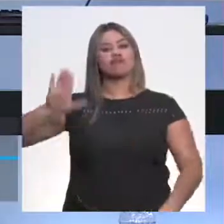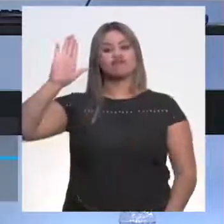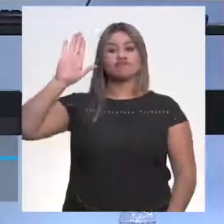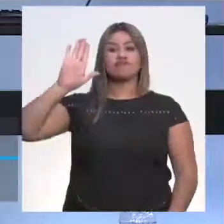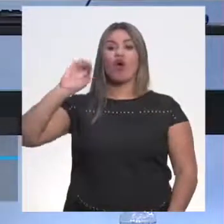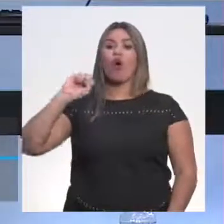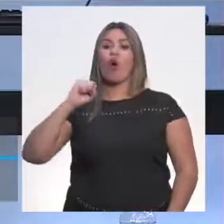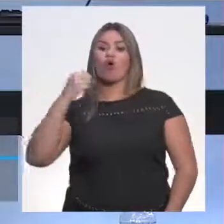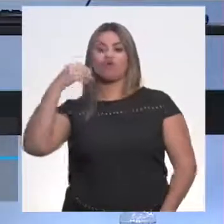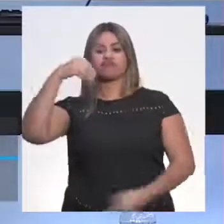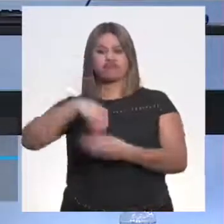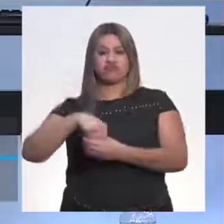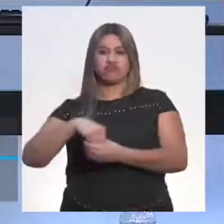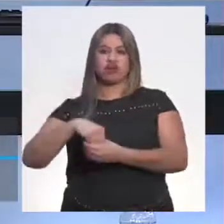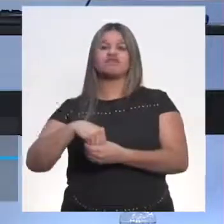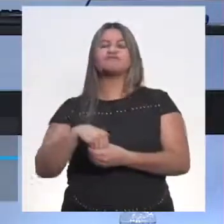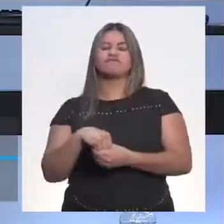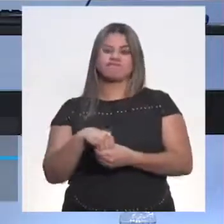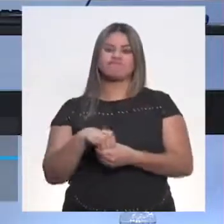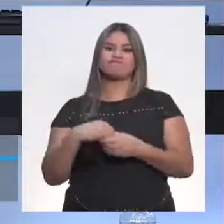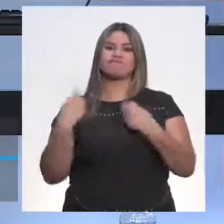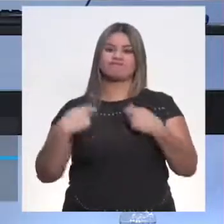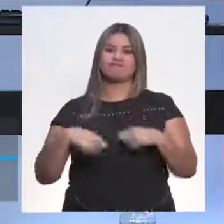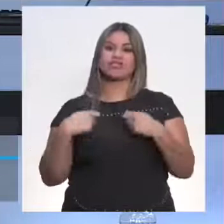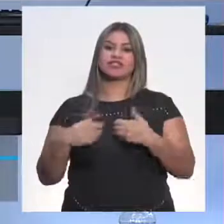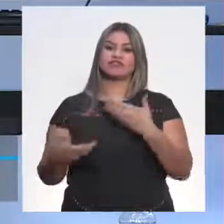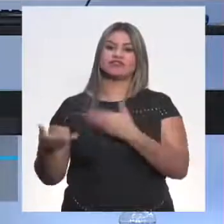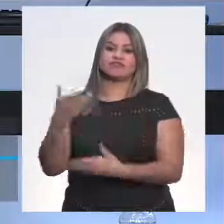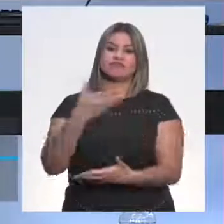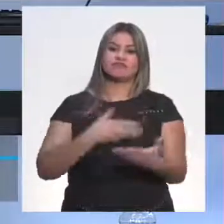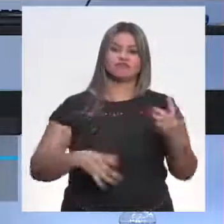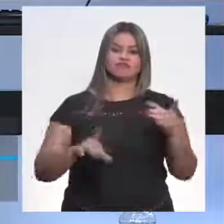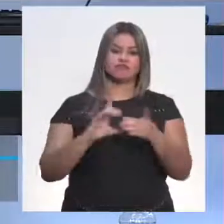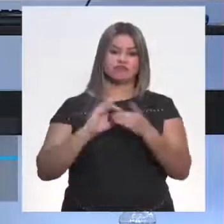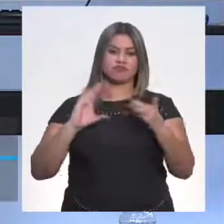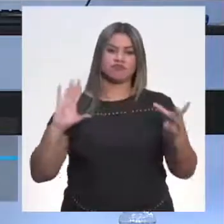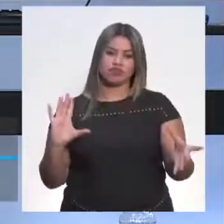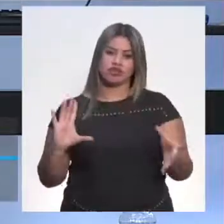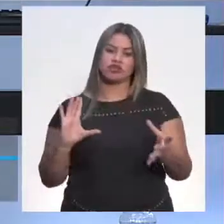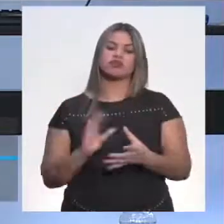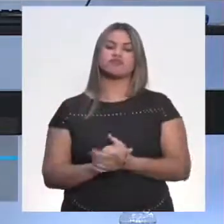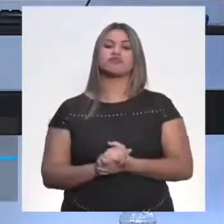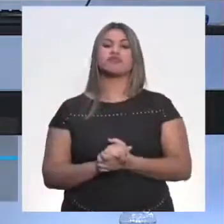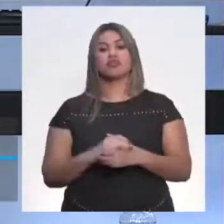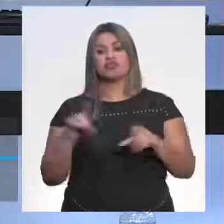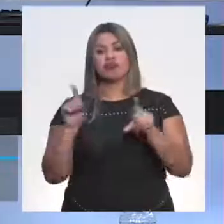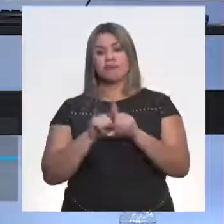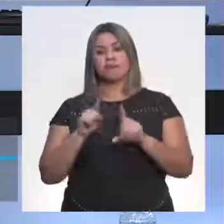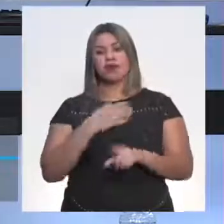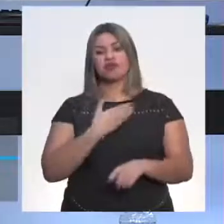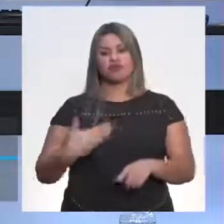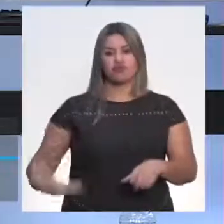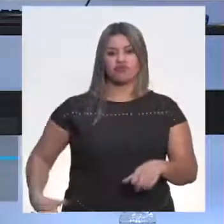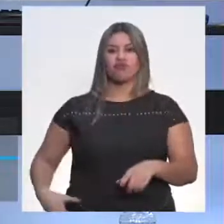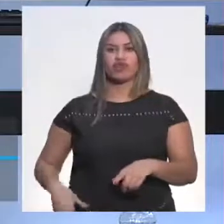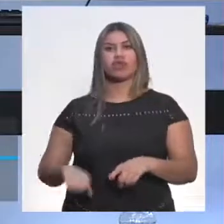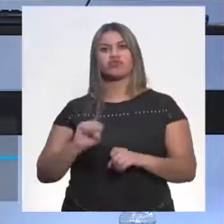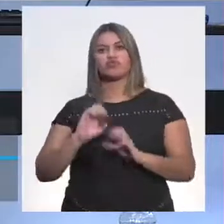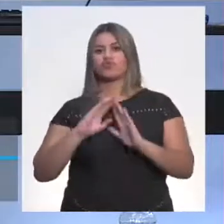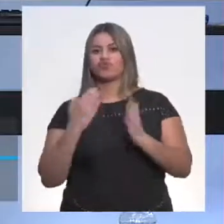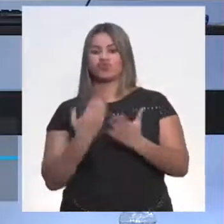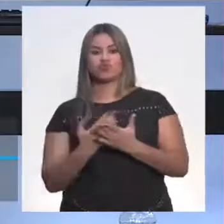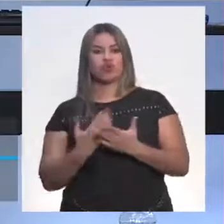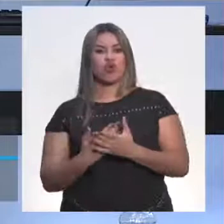gente as uma é uma tomar uma postura democrática para escolhermos os nossos representantes na sala de